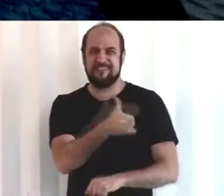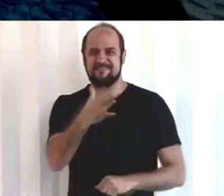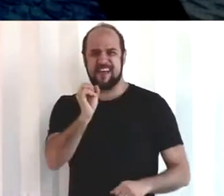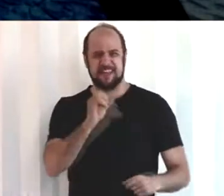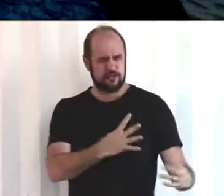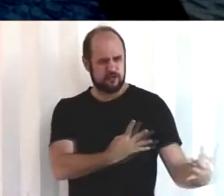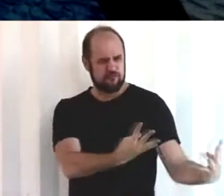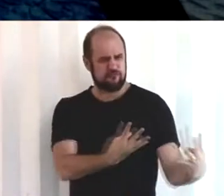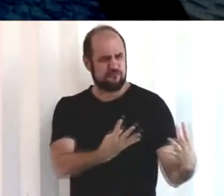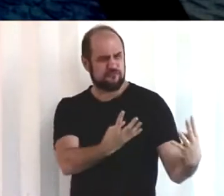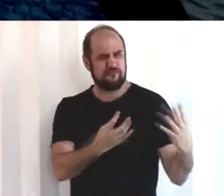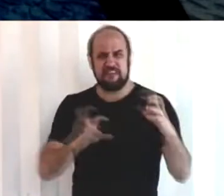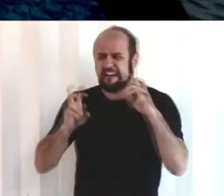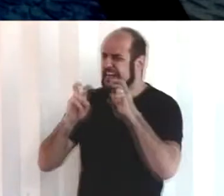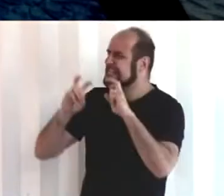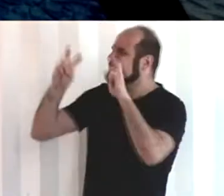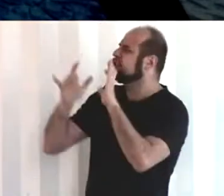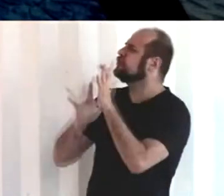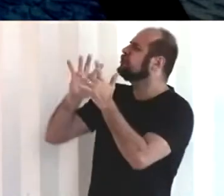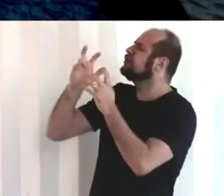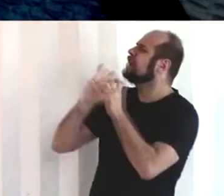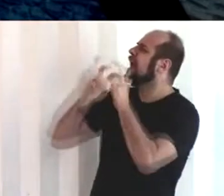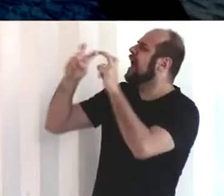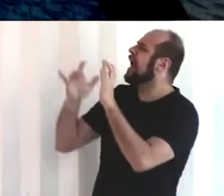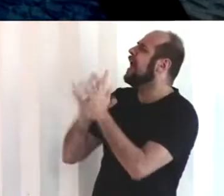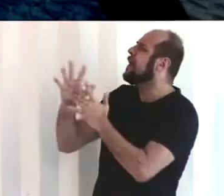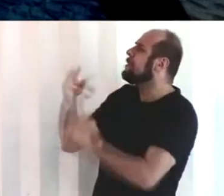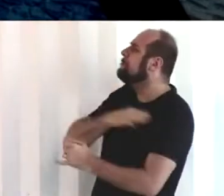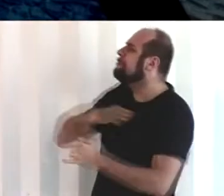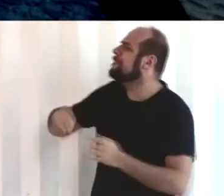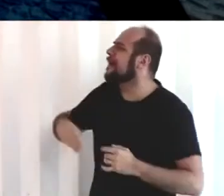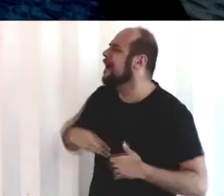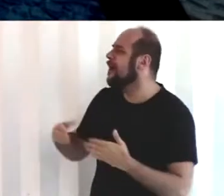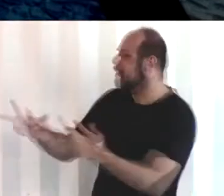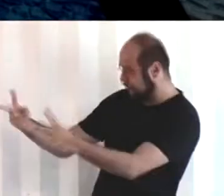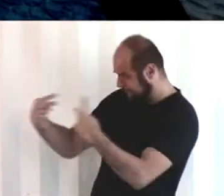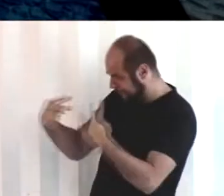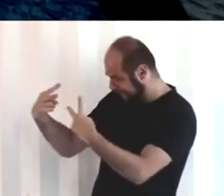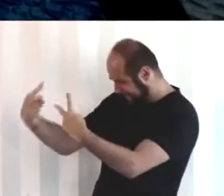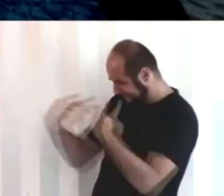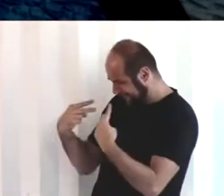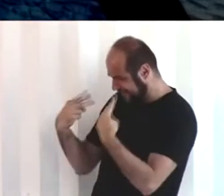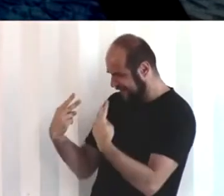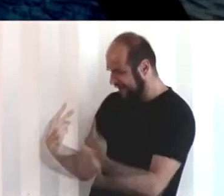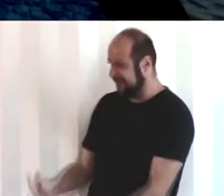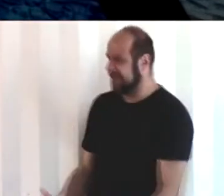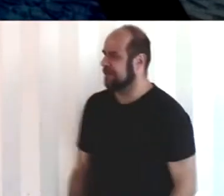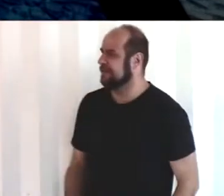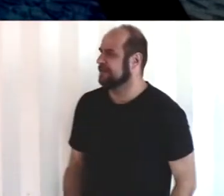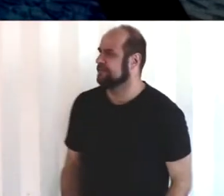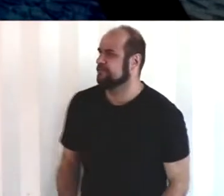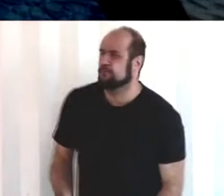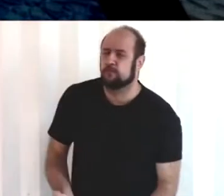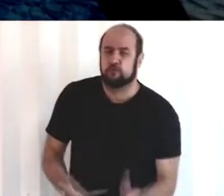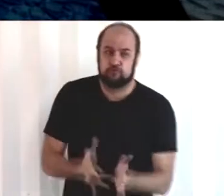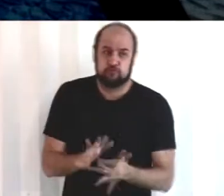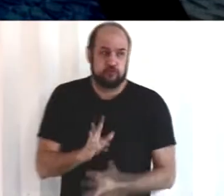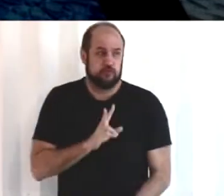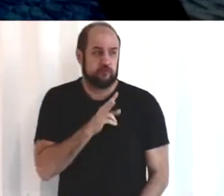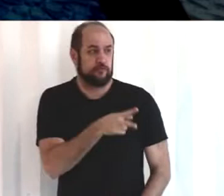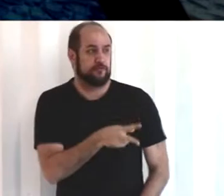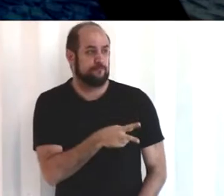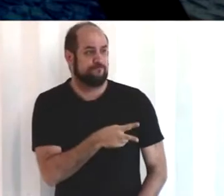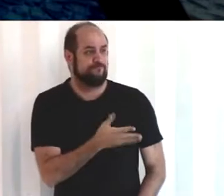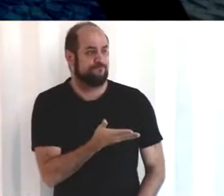e lhe gritaram, dizendo: Jesus, mestre, compadece-te de nós. Ao vê-los, disse-lhe